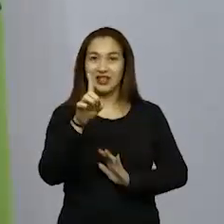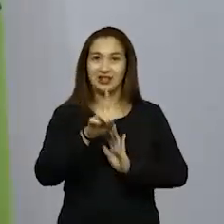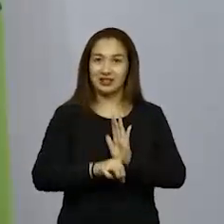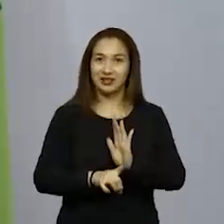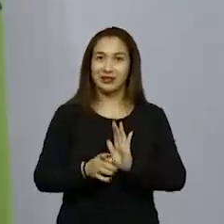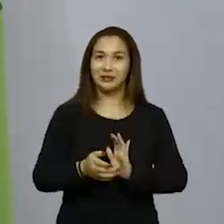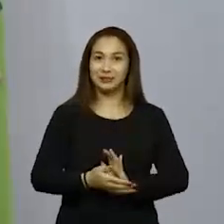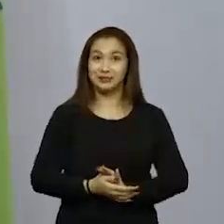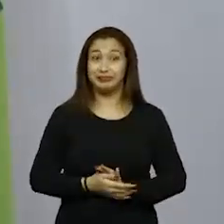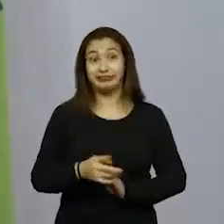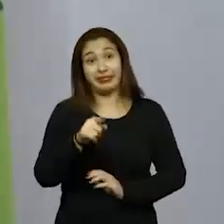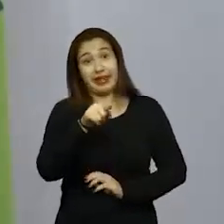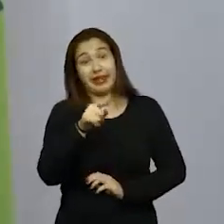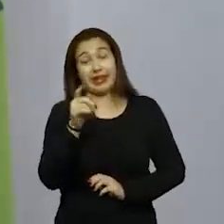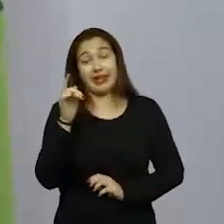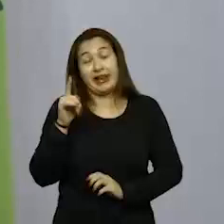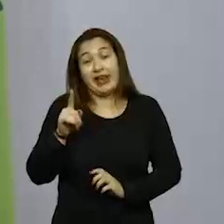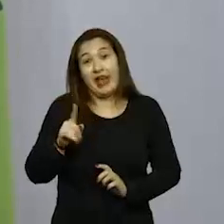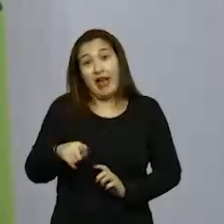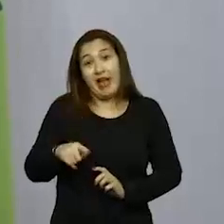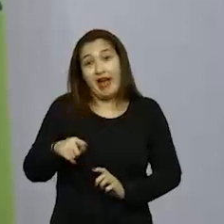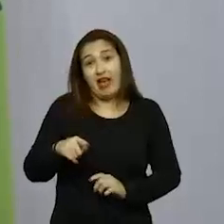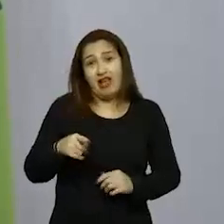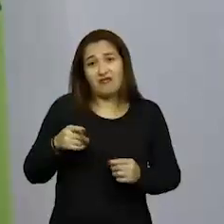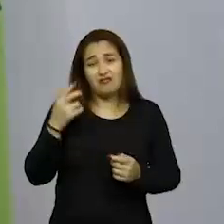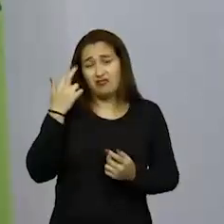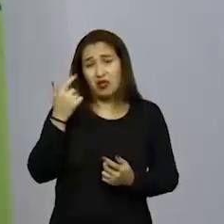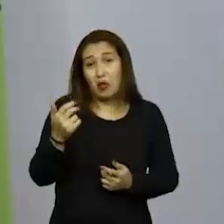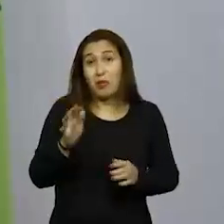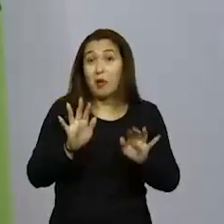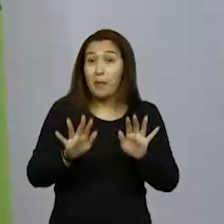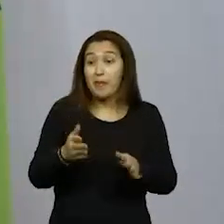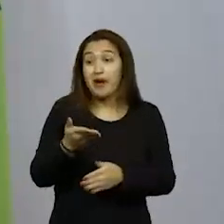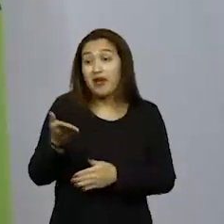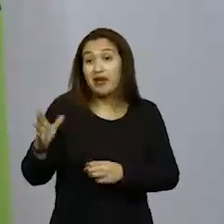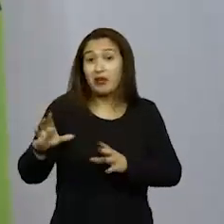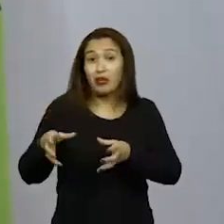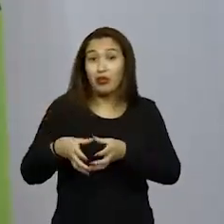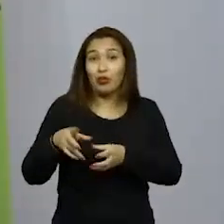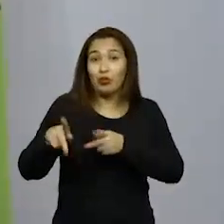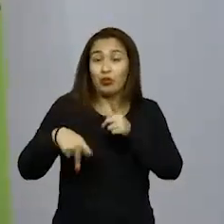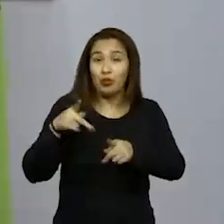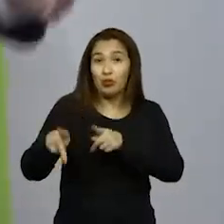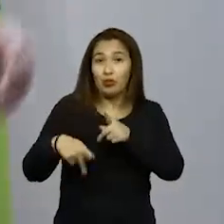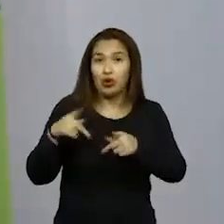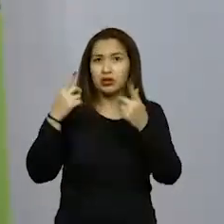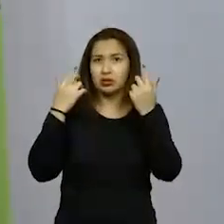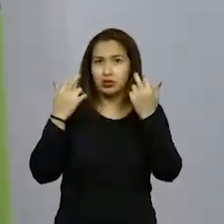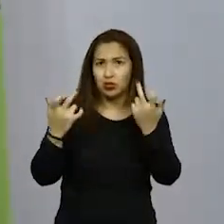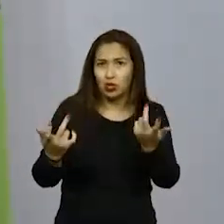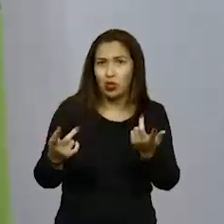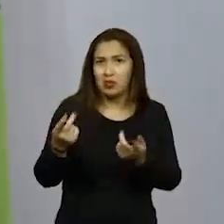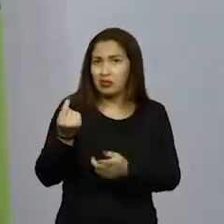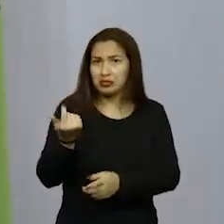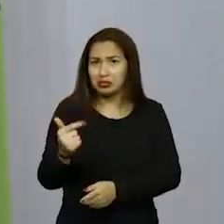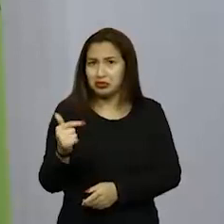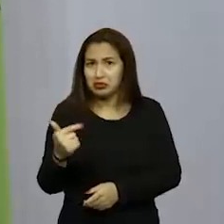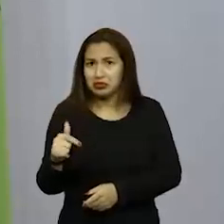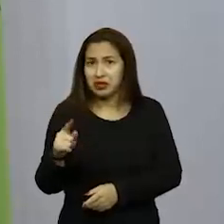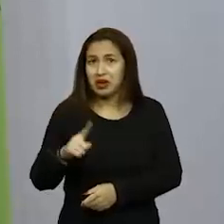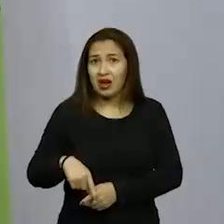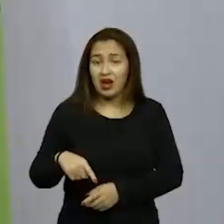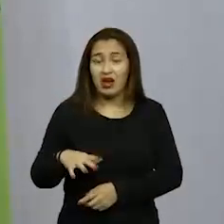catarinenses. Para ele, nada, na faixa. Agora, para os catarinenses, esse deslocamento para descansar em paraíso turístico custou